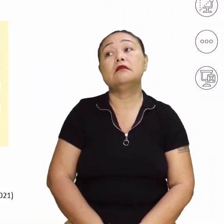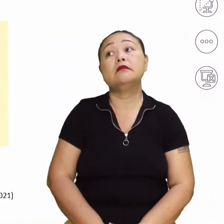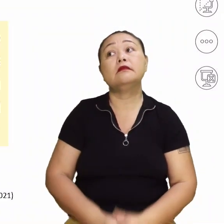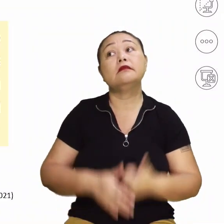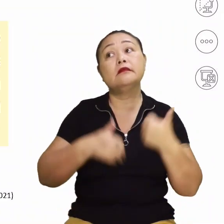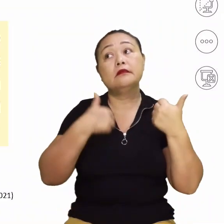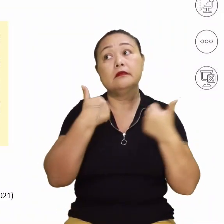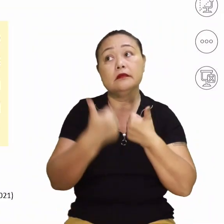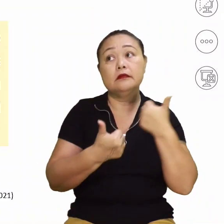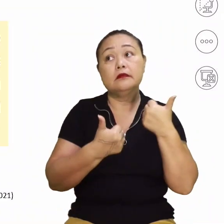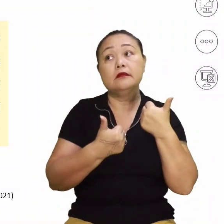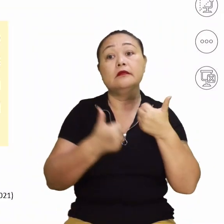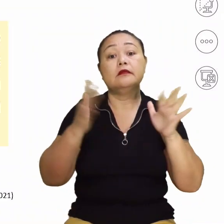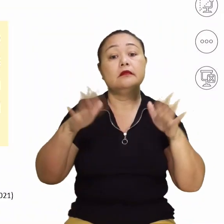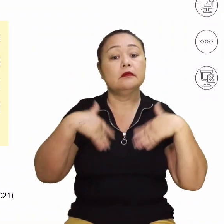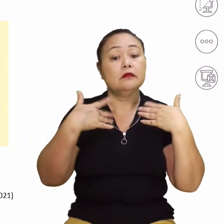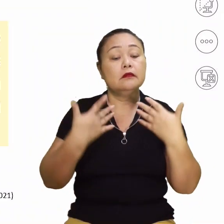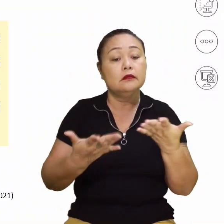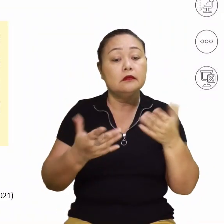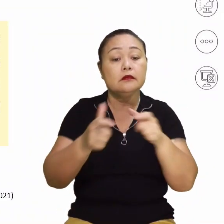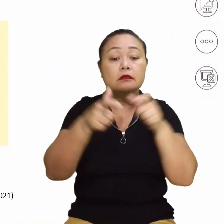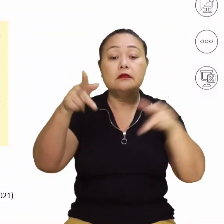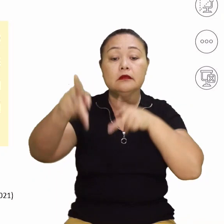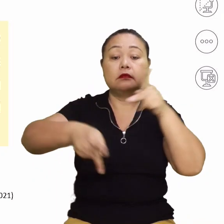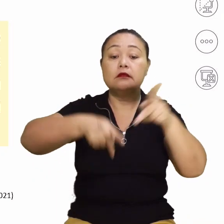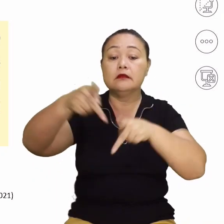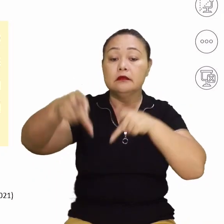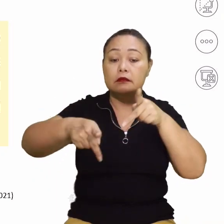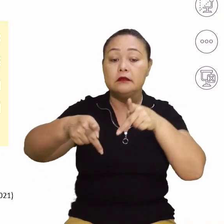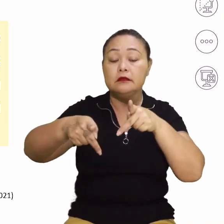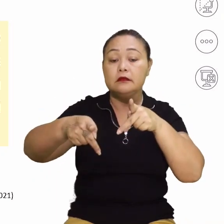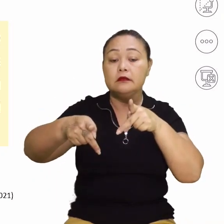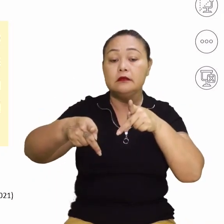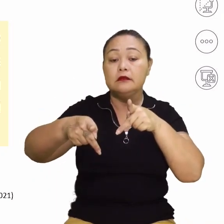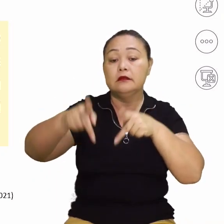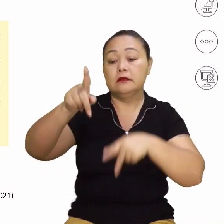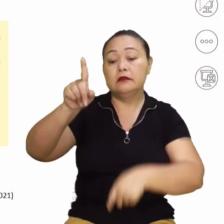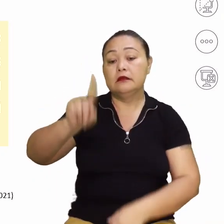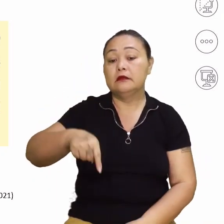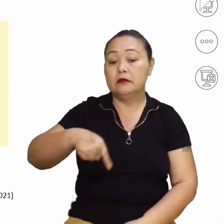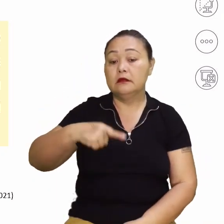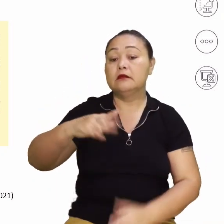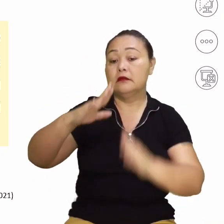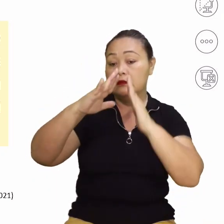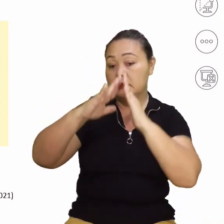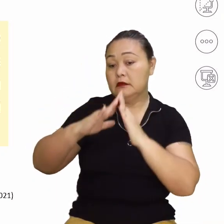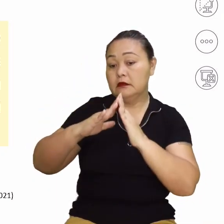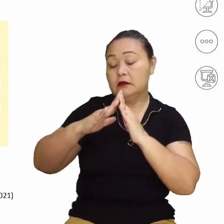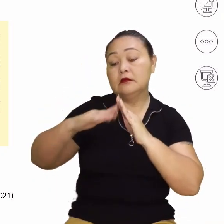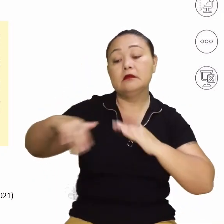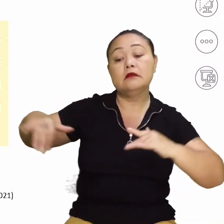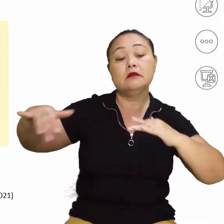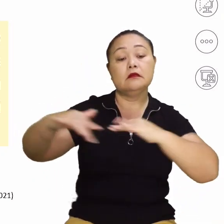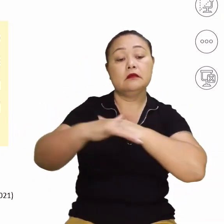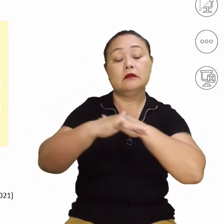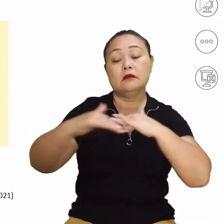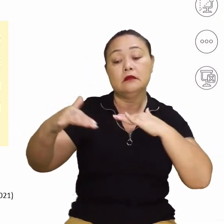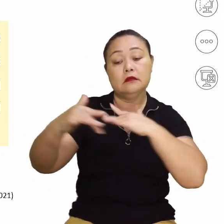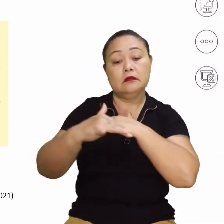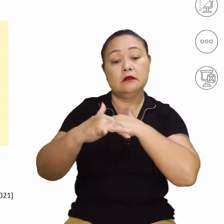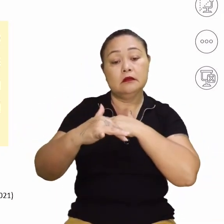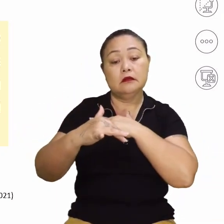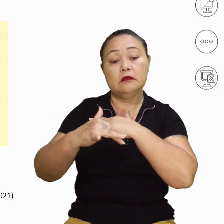Ah beleza então a maioria da população e reside na área urbana